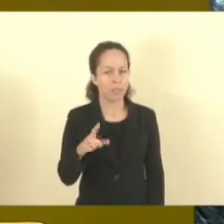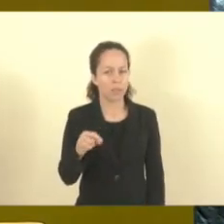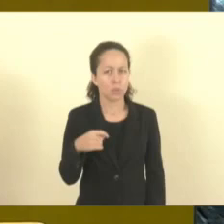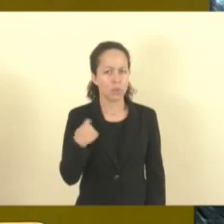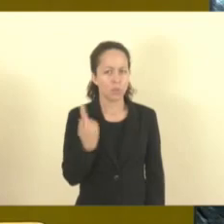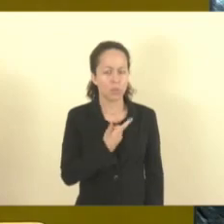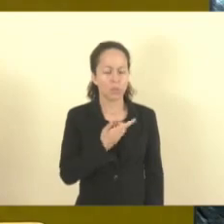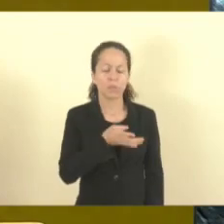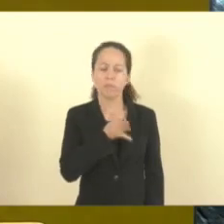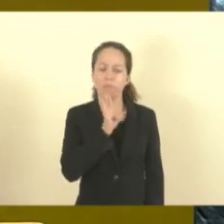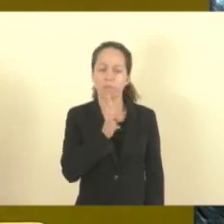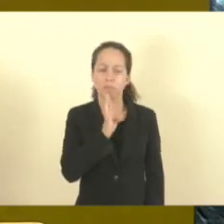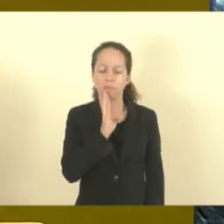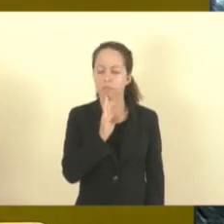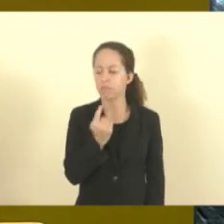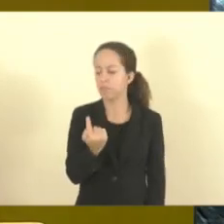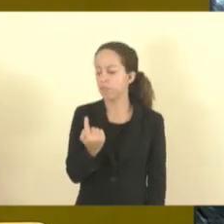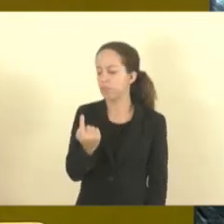nós já conhecemos